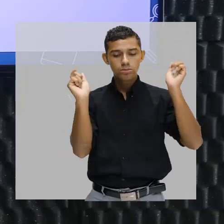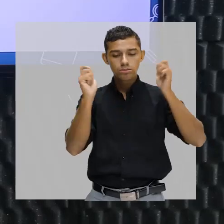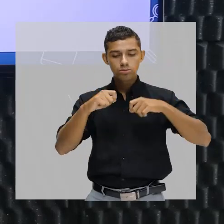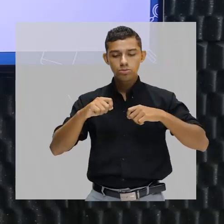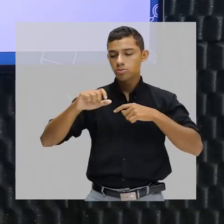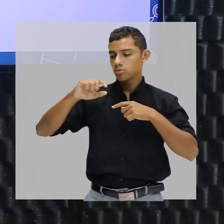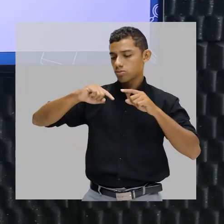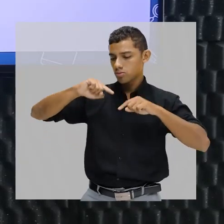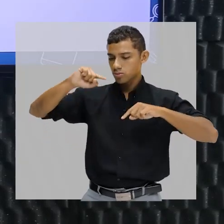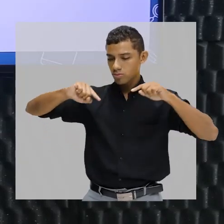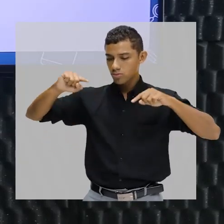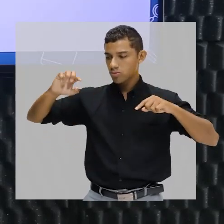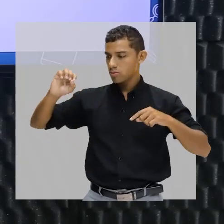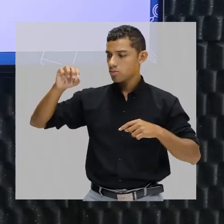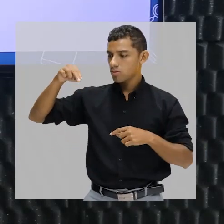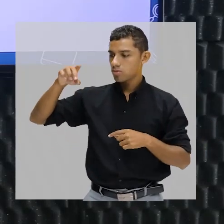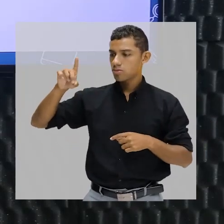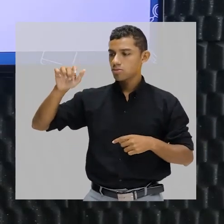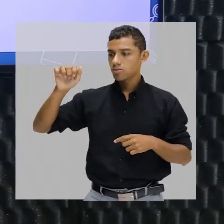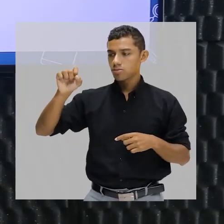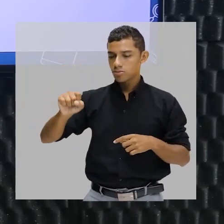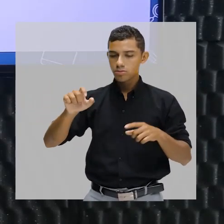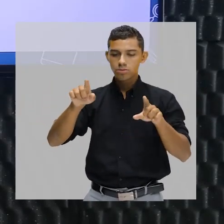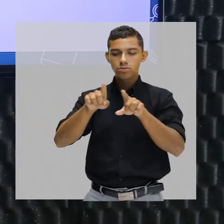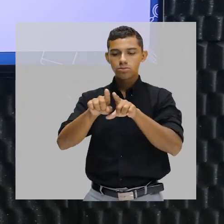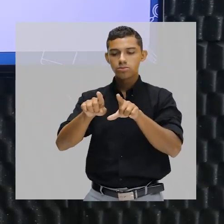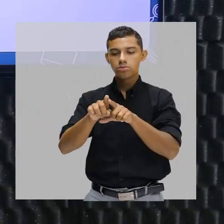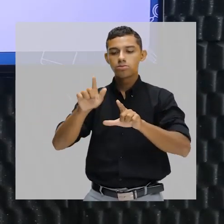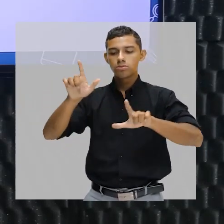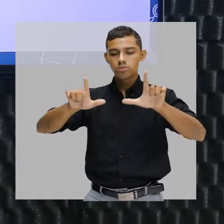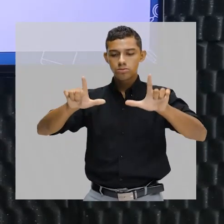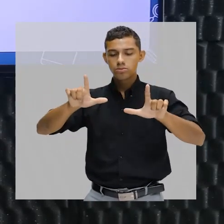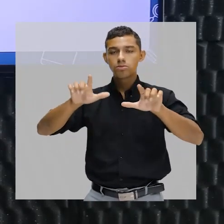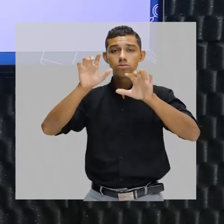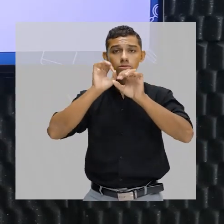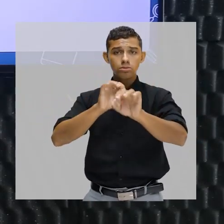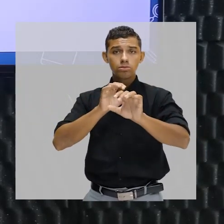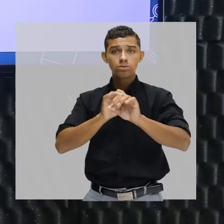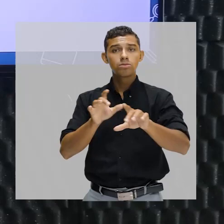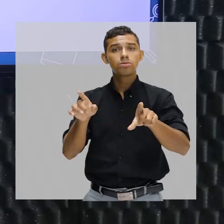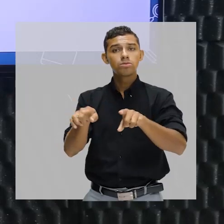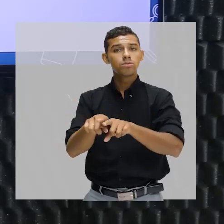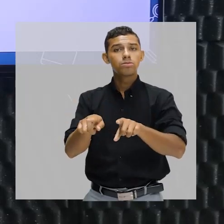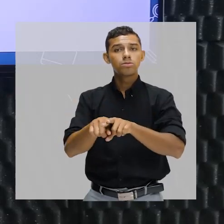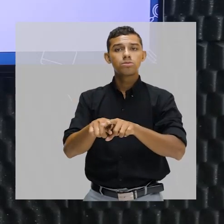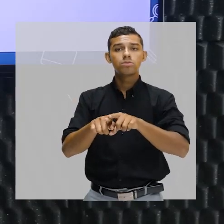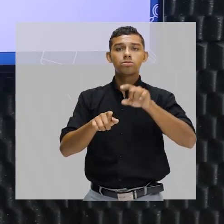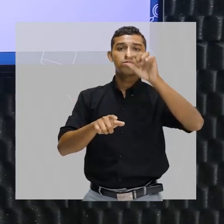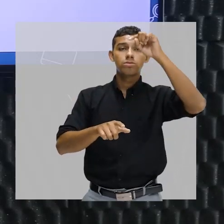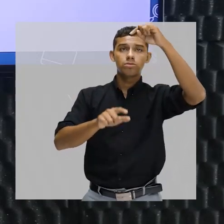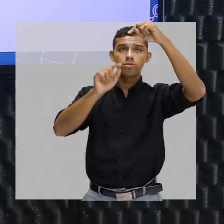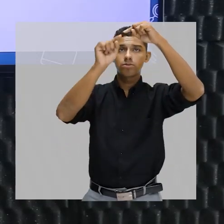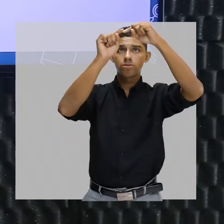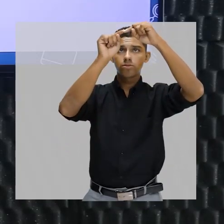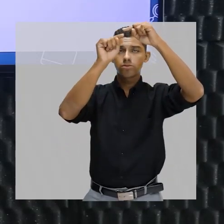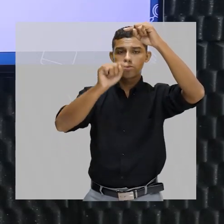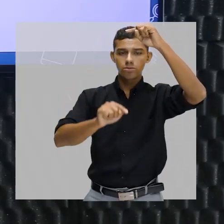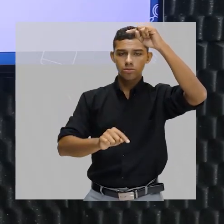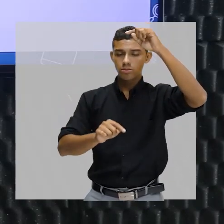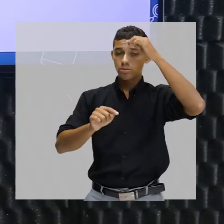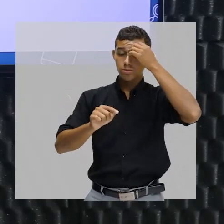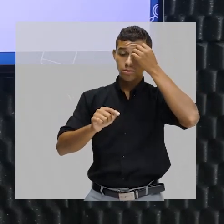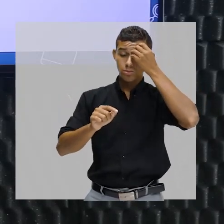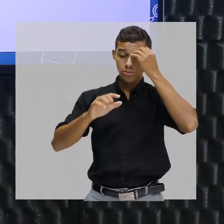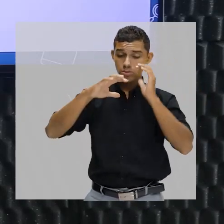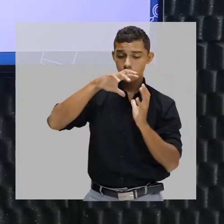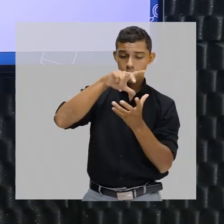ondas e essas ondas, tá ok? Que no caso é a onda de TV, ela vem de cima para baixo. Então, ela vem do